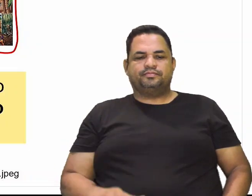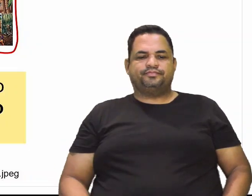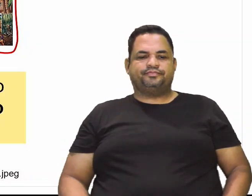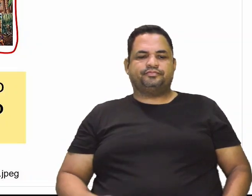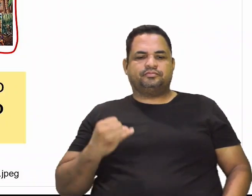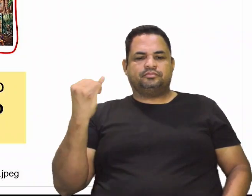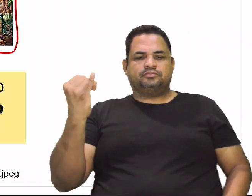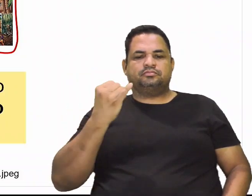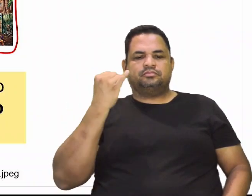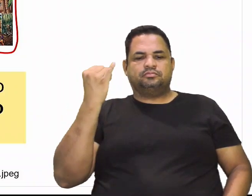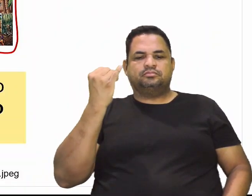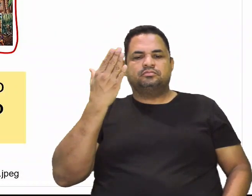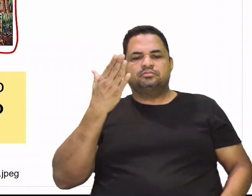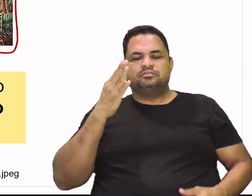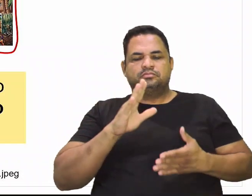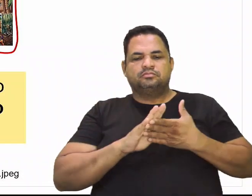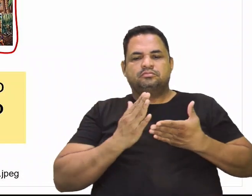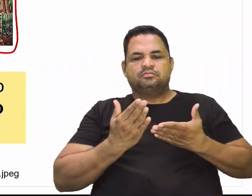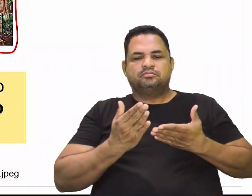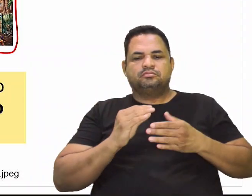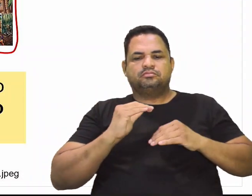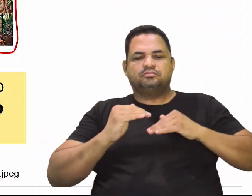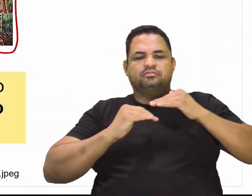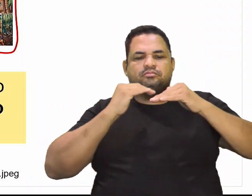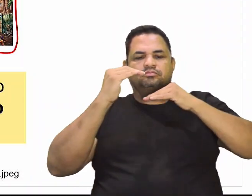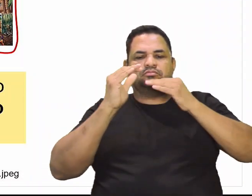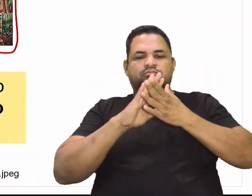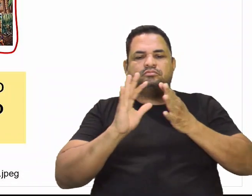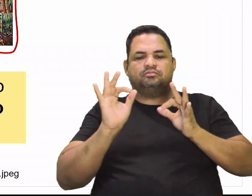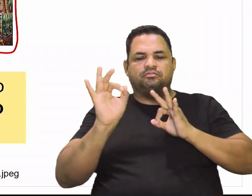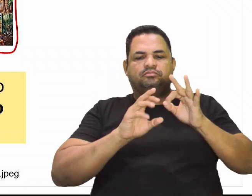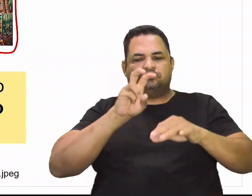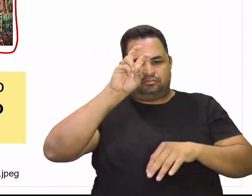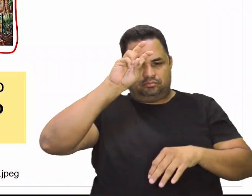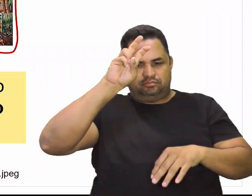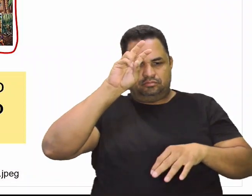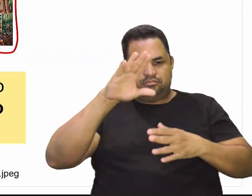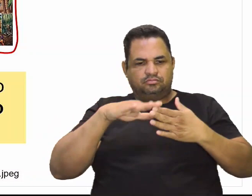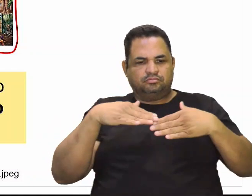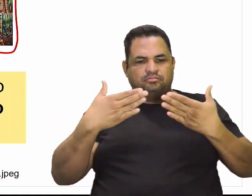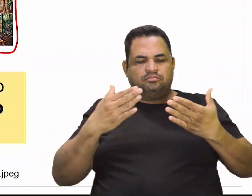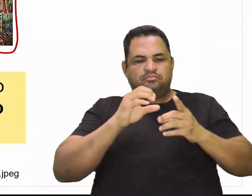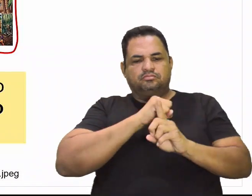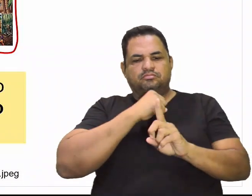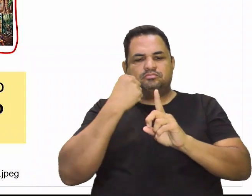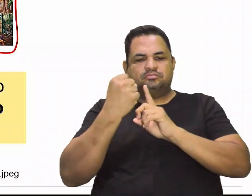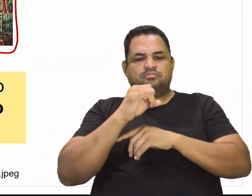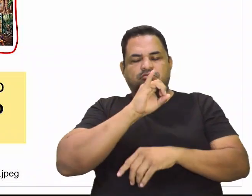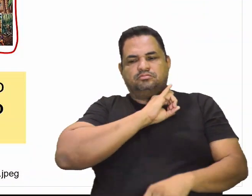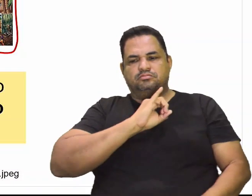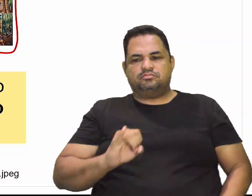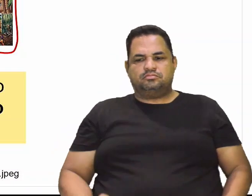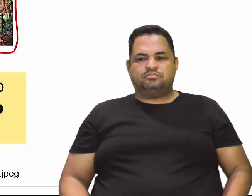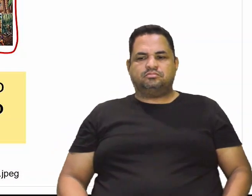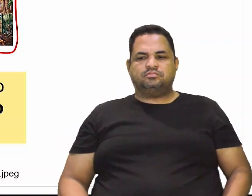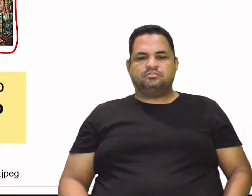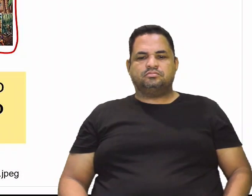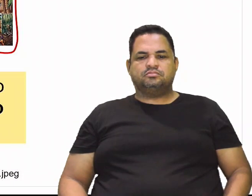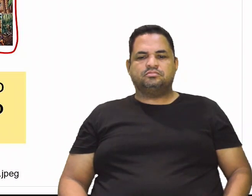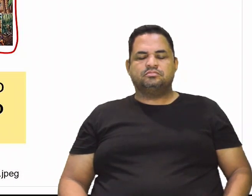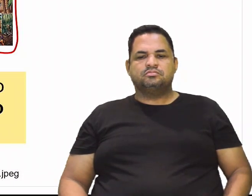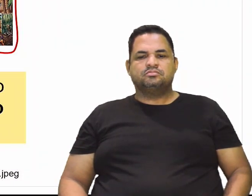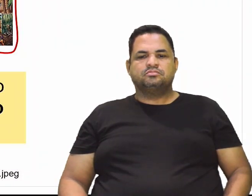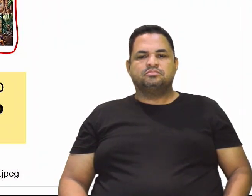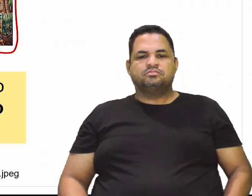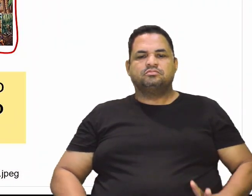sua importância para o crescimento e a consolidação dos egípcios enquanto uma sociedade imperial.